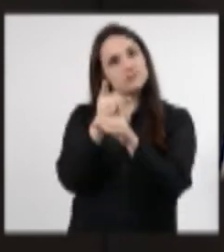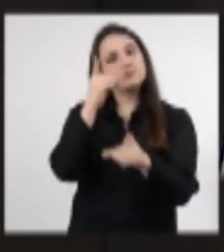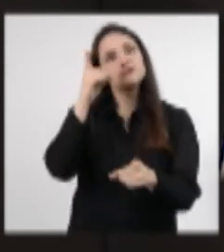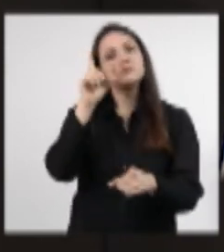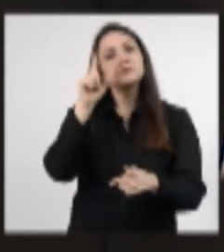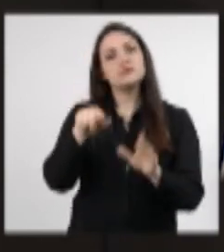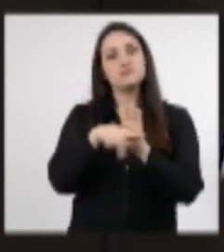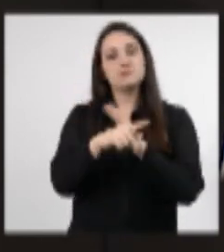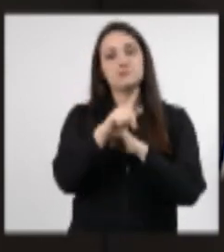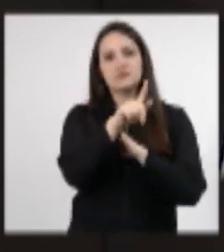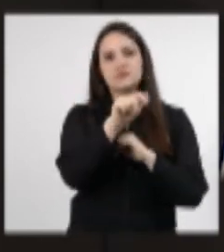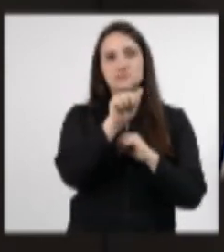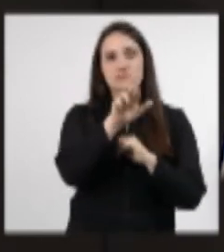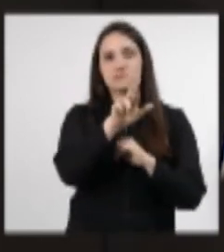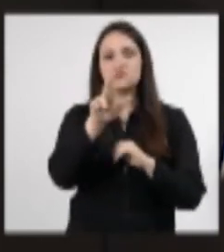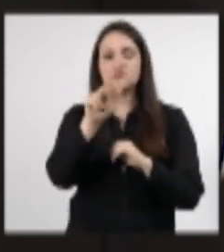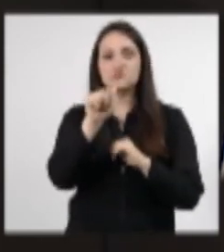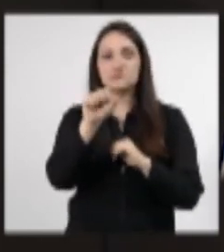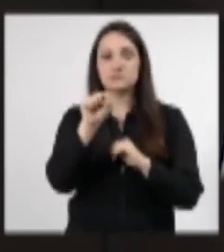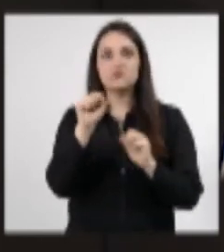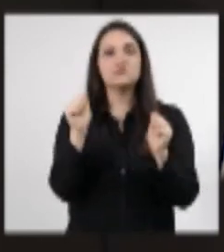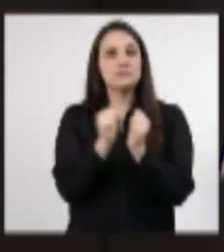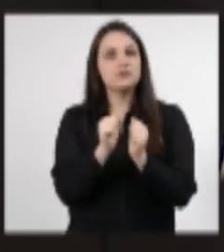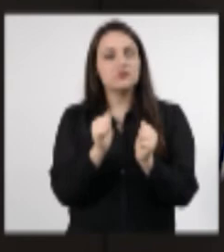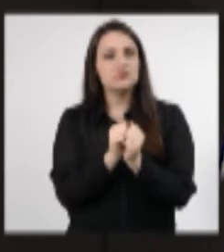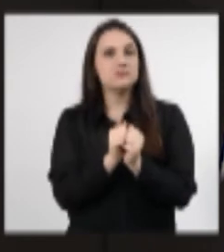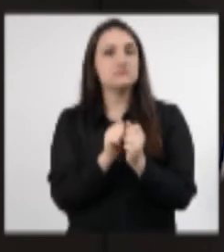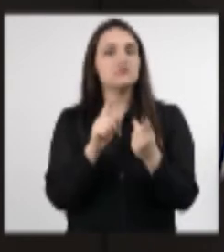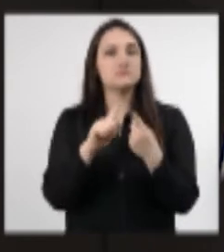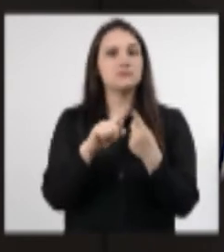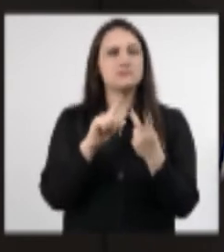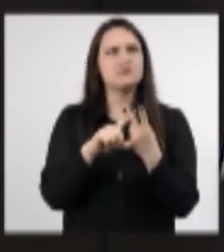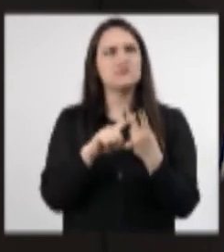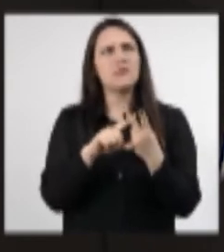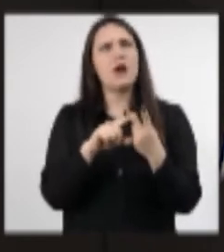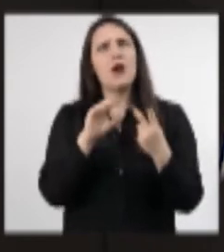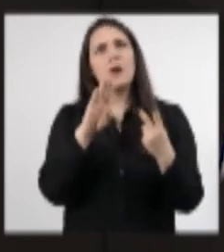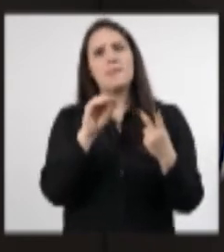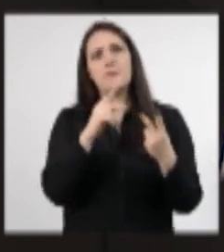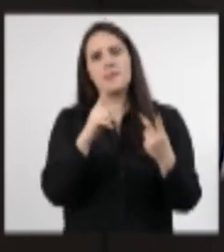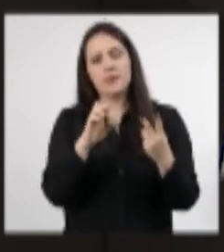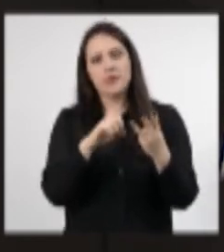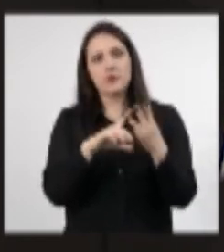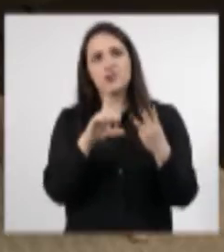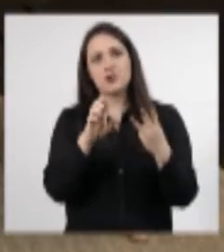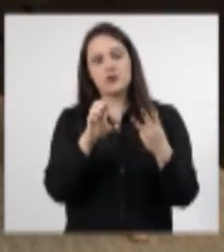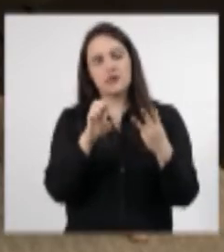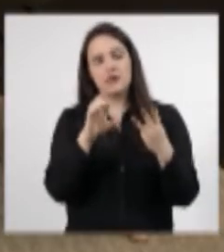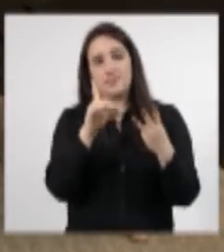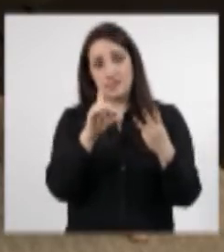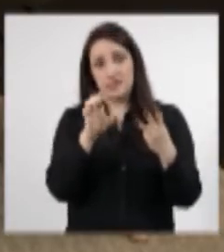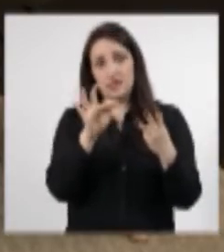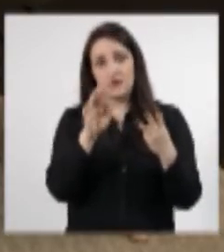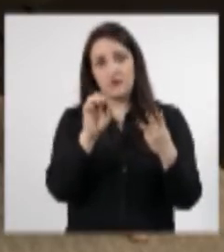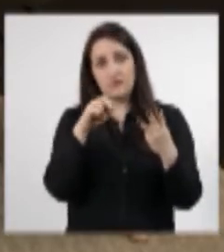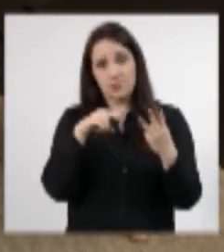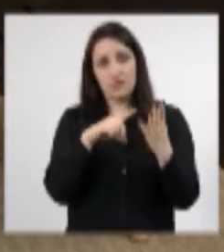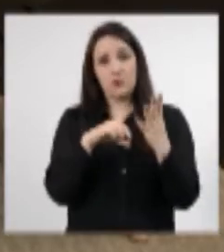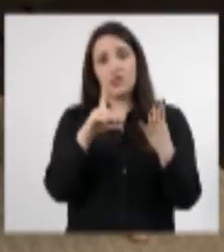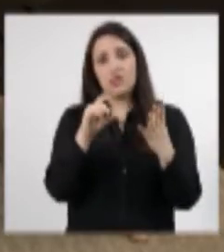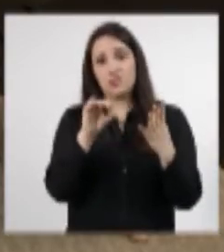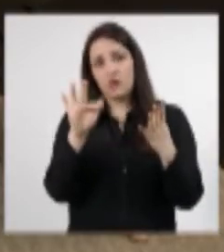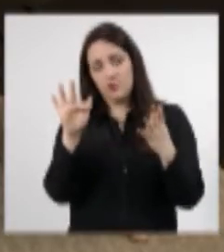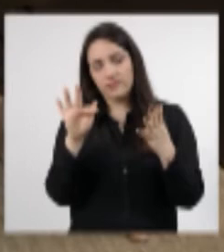pelo Garras, junto com as outras forças policiais, o BOP, a DEFRON, DOF, que foi